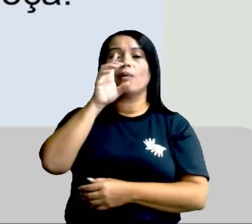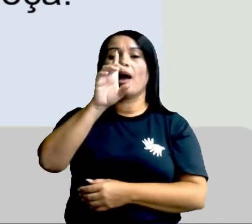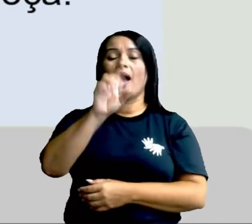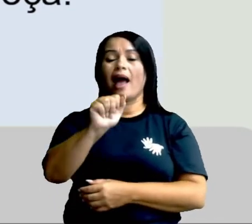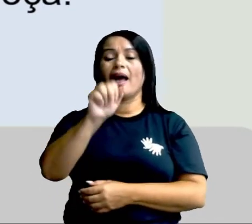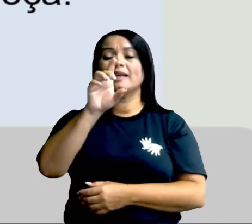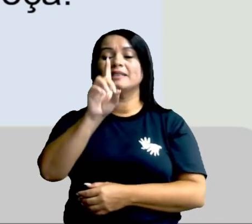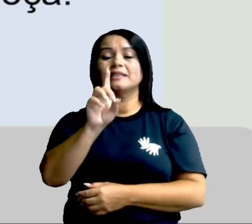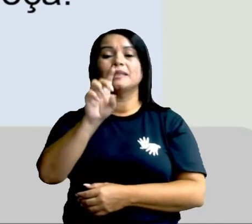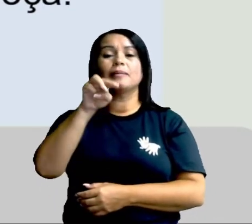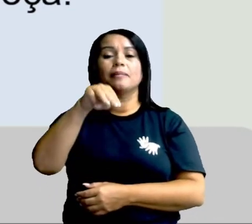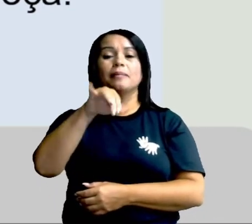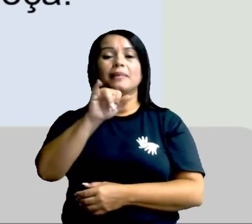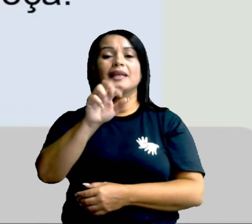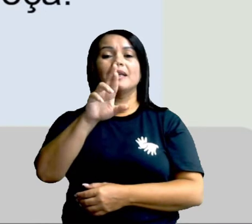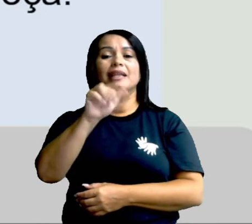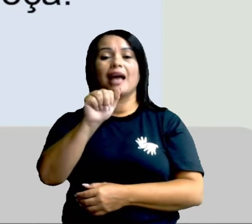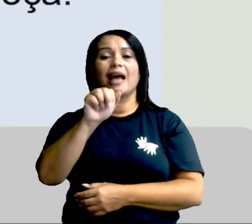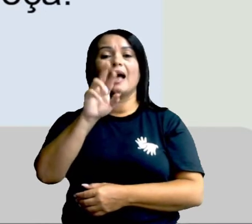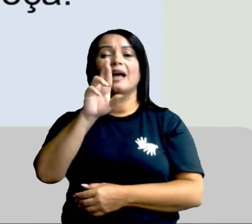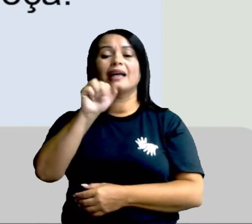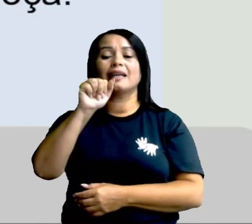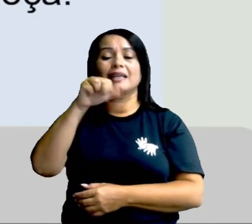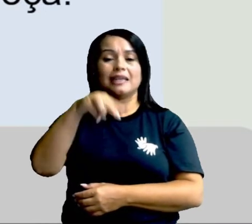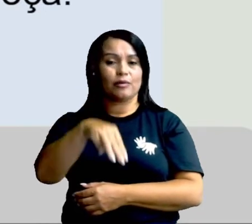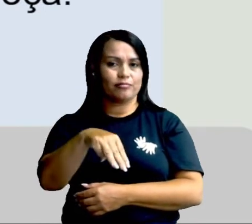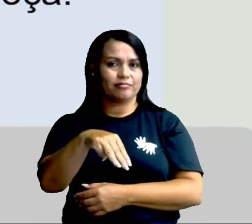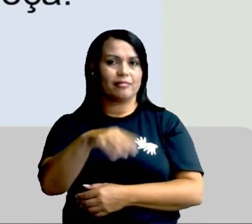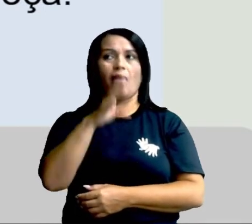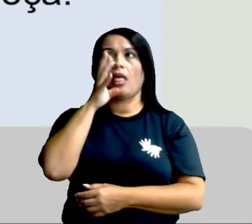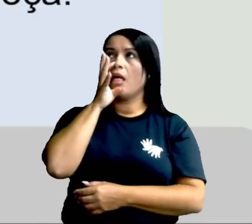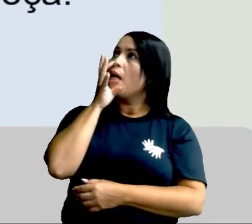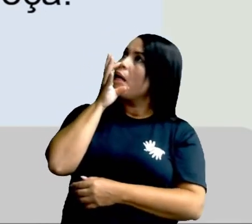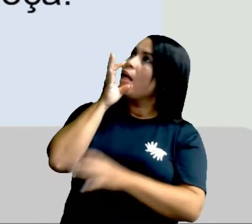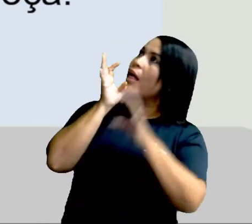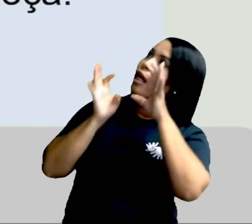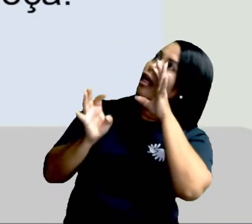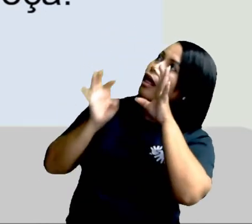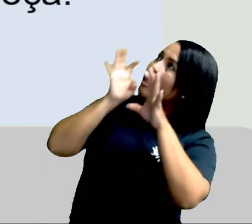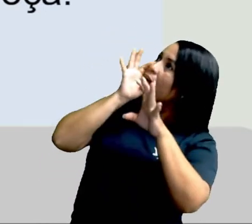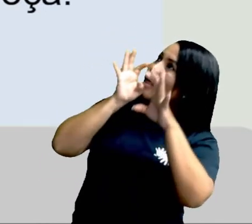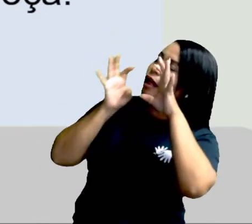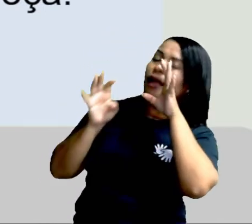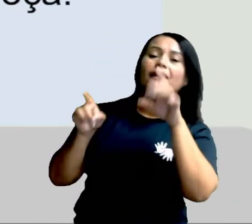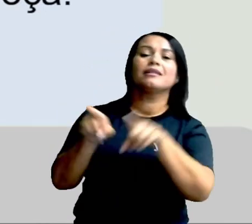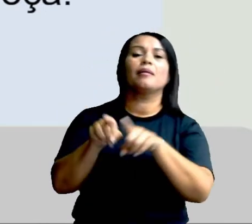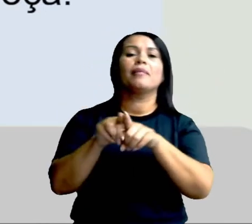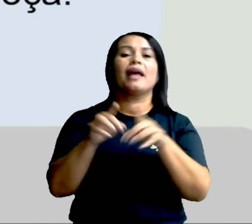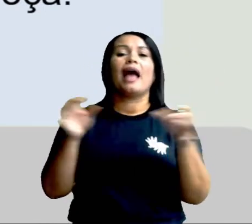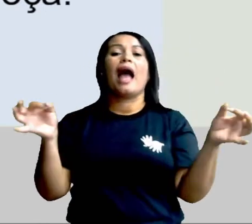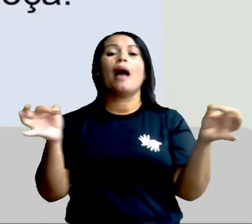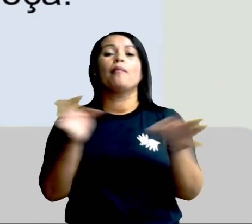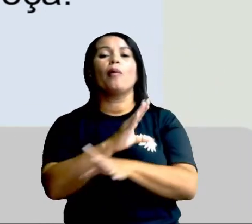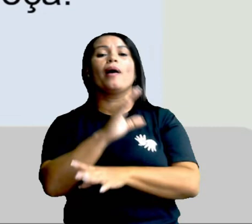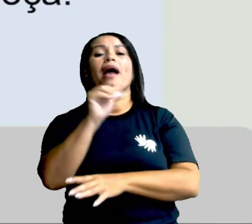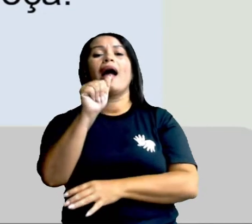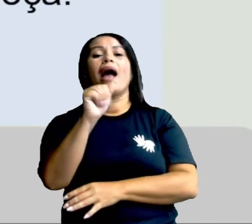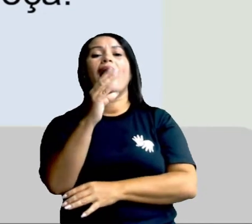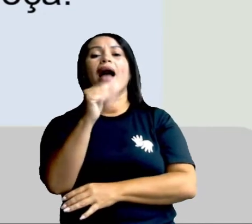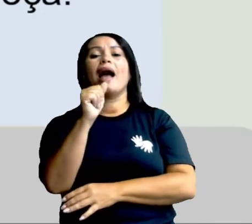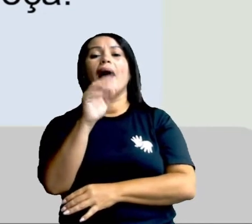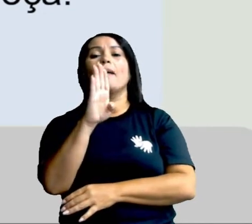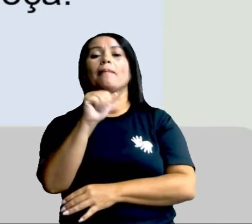usar admiraram. Acabou, eu também não vou poder colocar acabou. E acabaram,